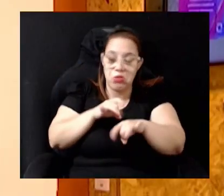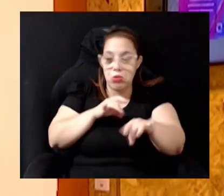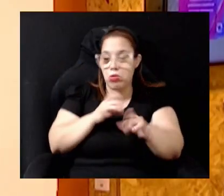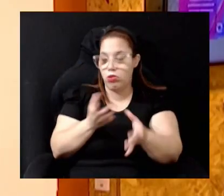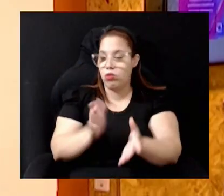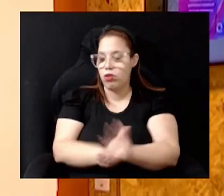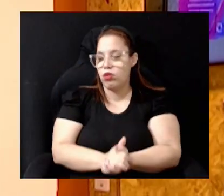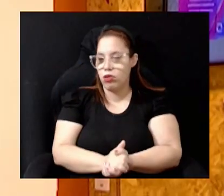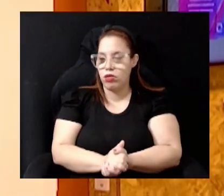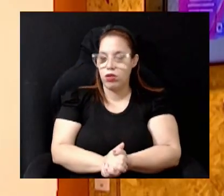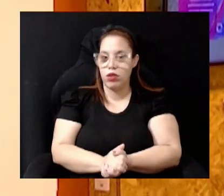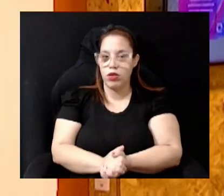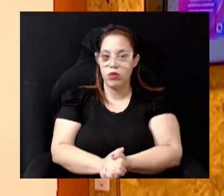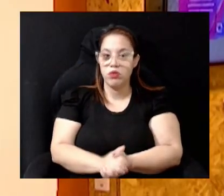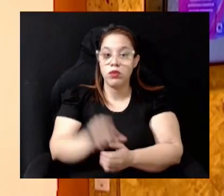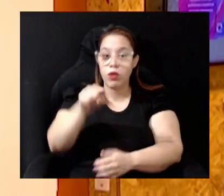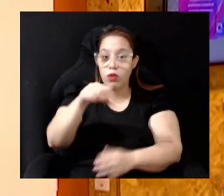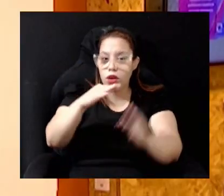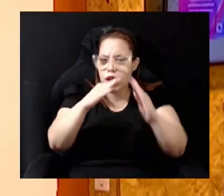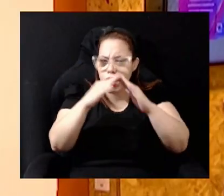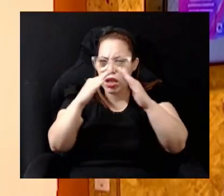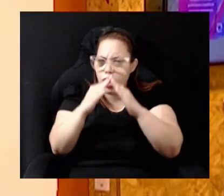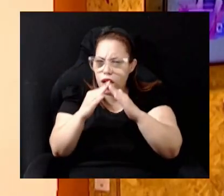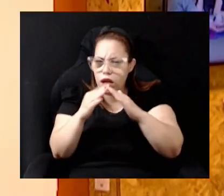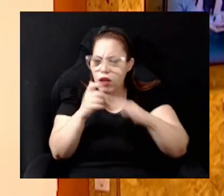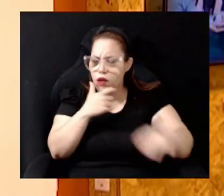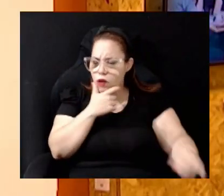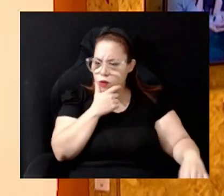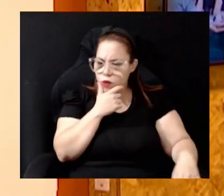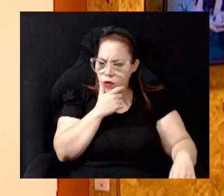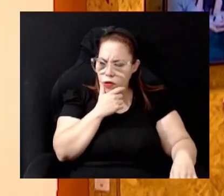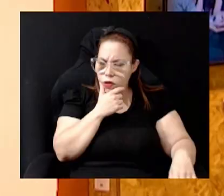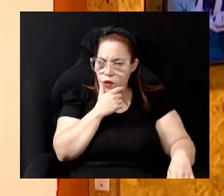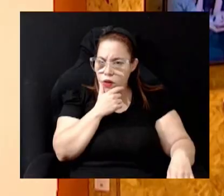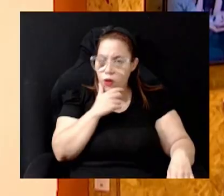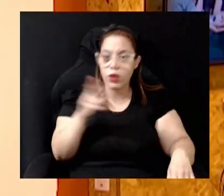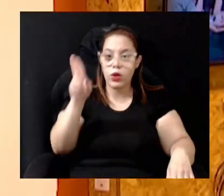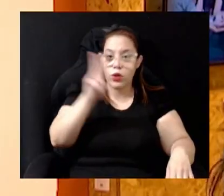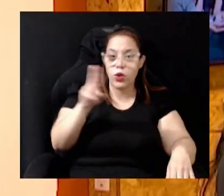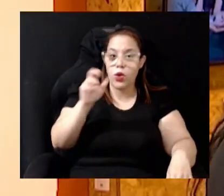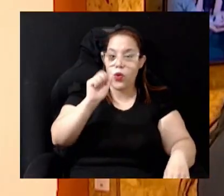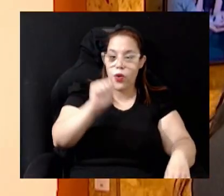vocês em casa, certamente, utilizam aplicativos no seu